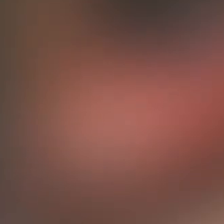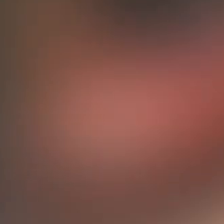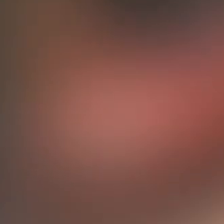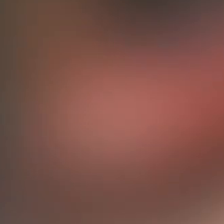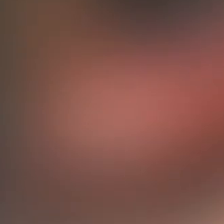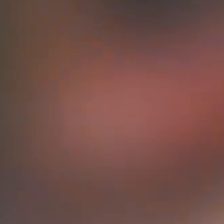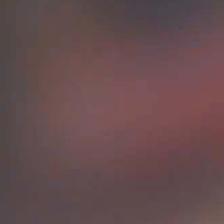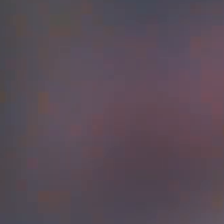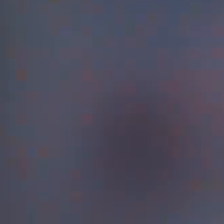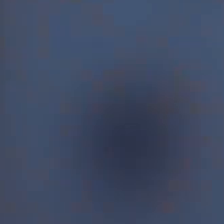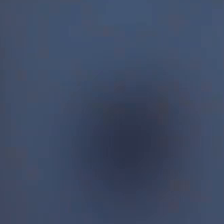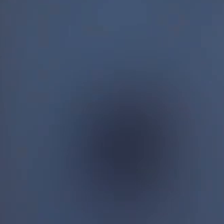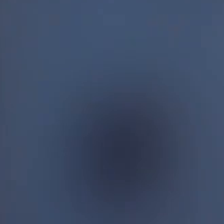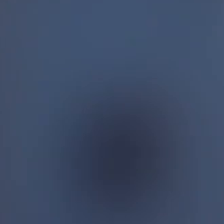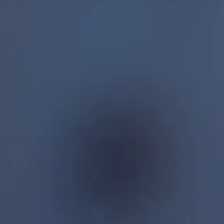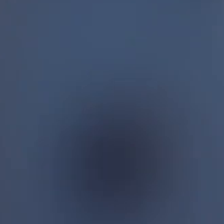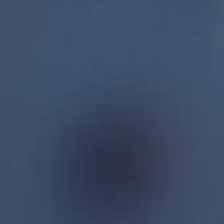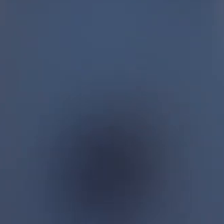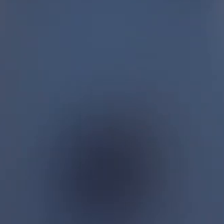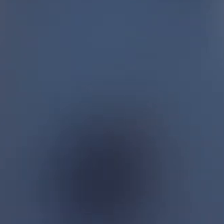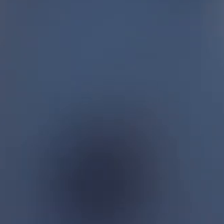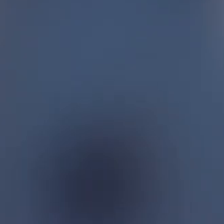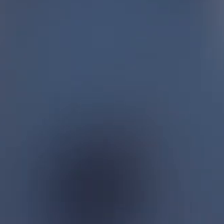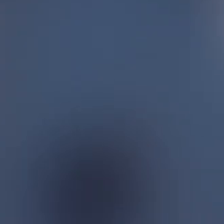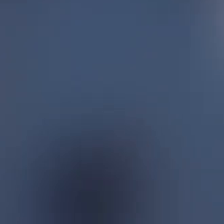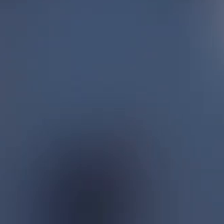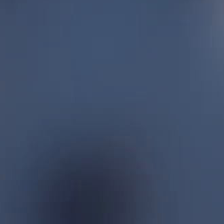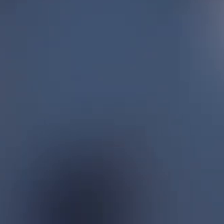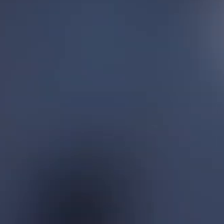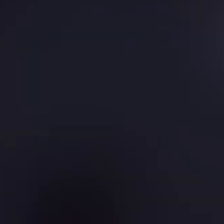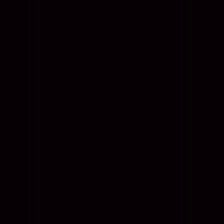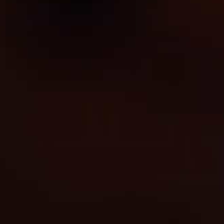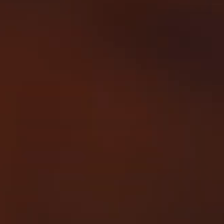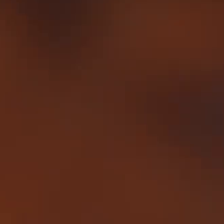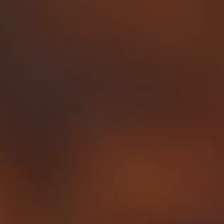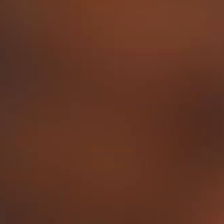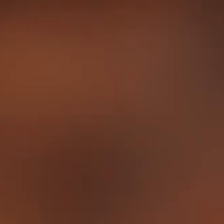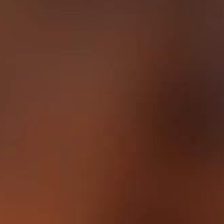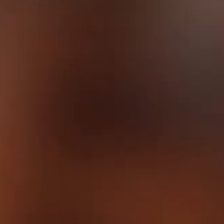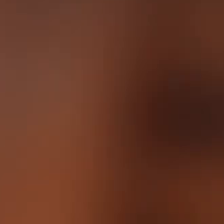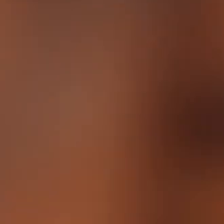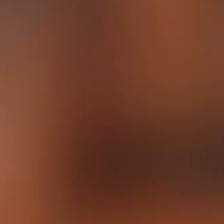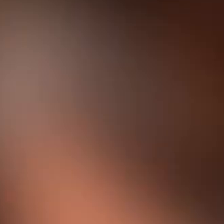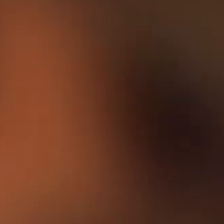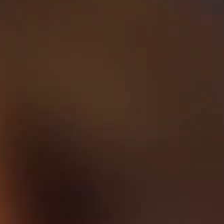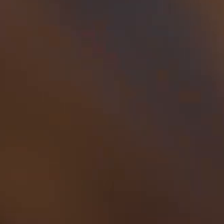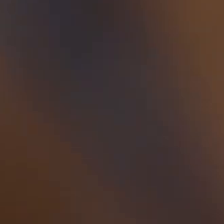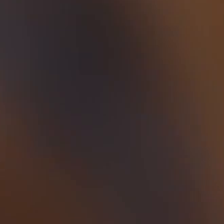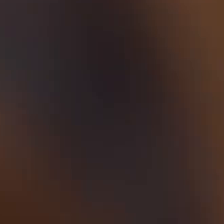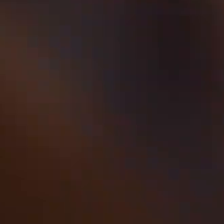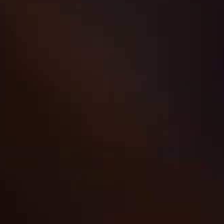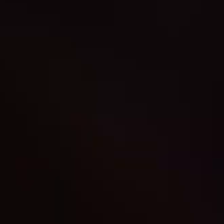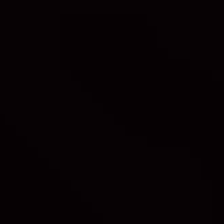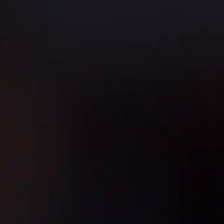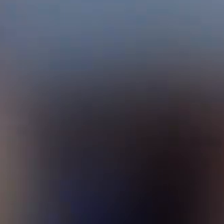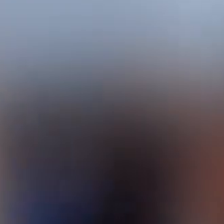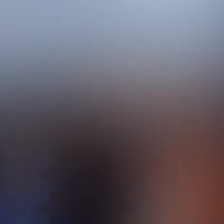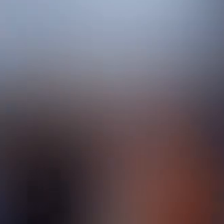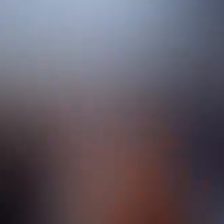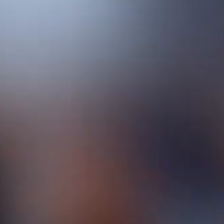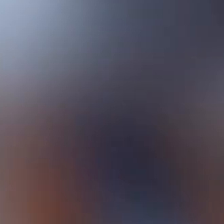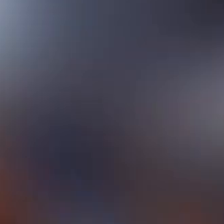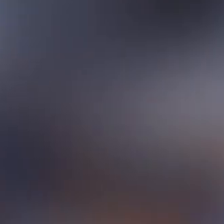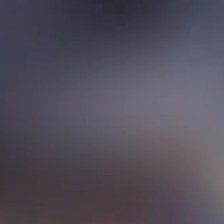estão desaparecidos. Diante de toda a aflição, a solidariedade nos torna mais fortes. Legal, e vão te salvar, tá bom? Legal.